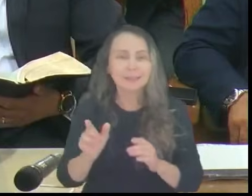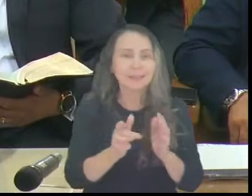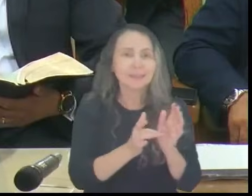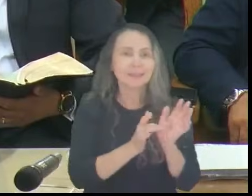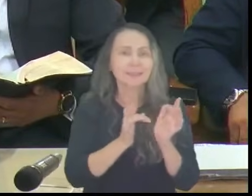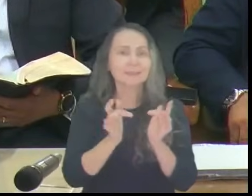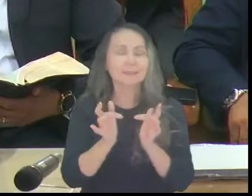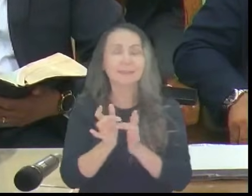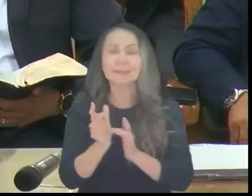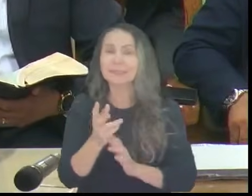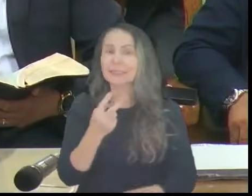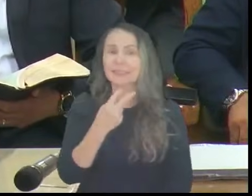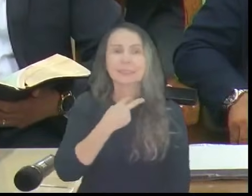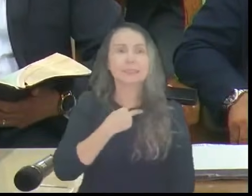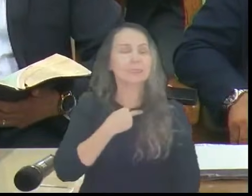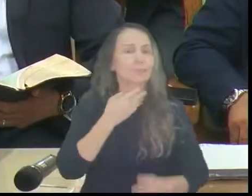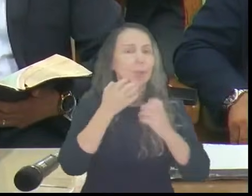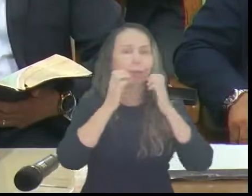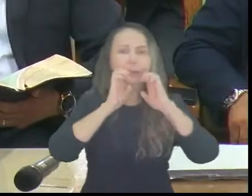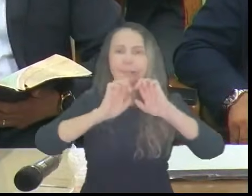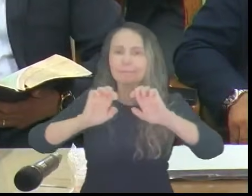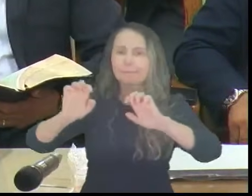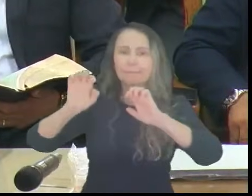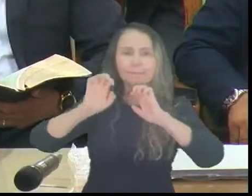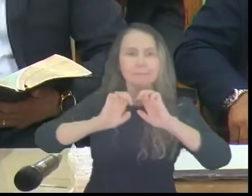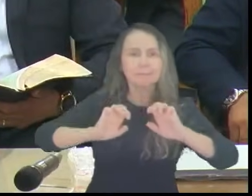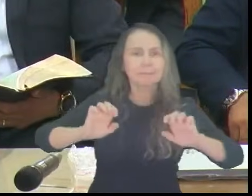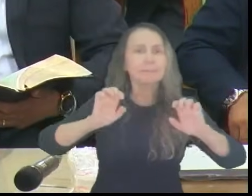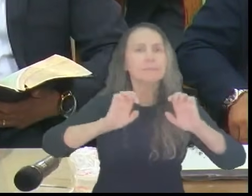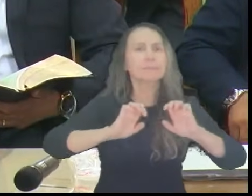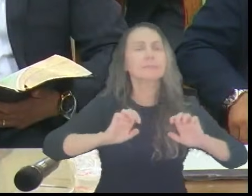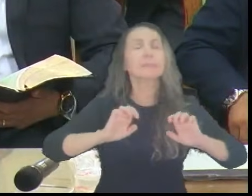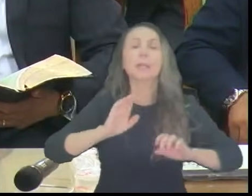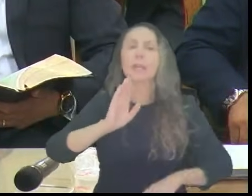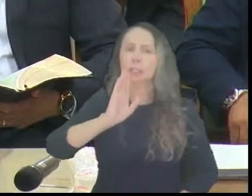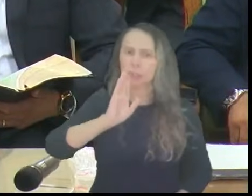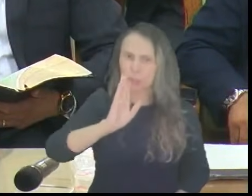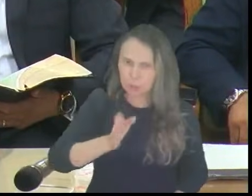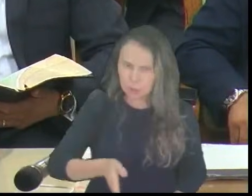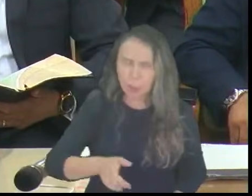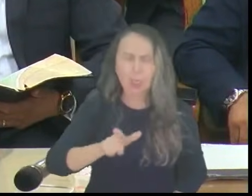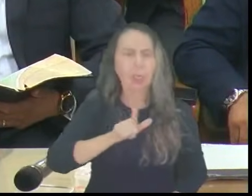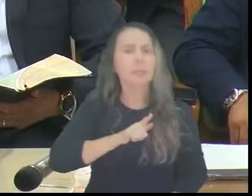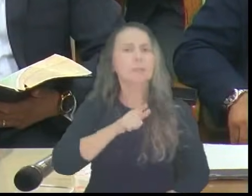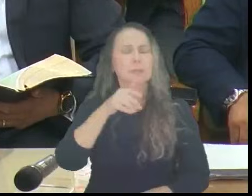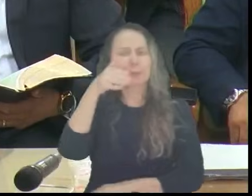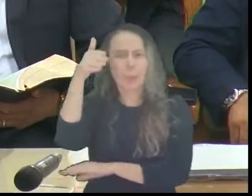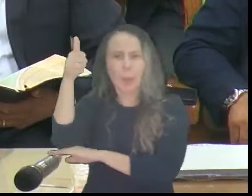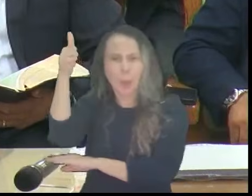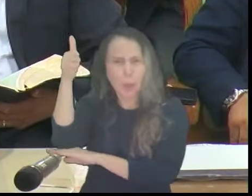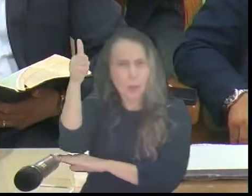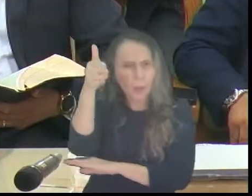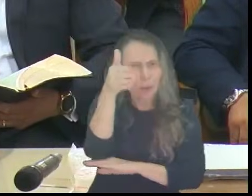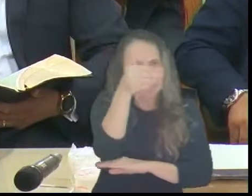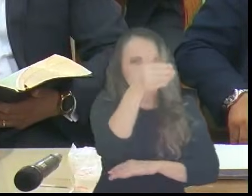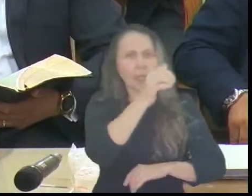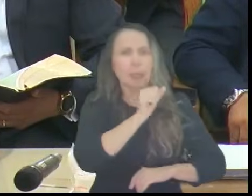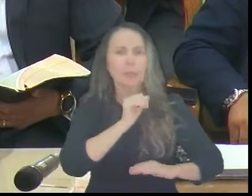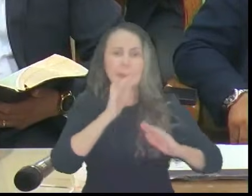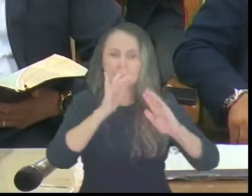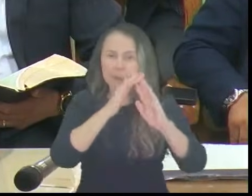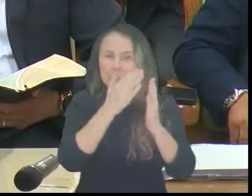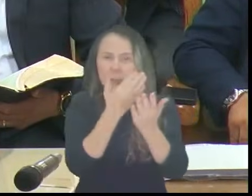Não pode pregar o Evangelho. Já existem hotéis e colégios que não